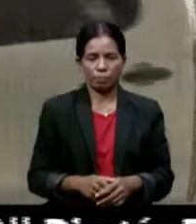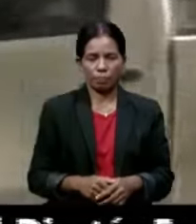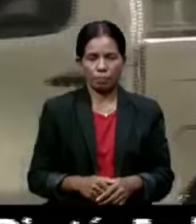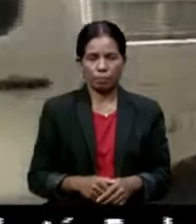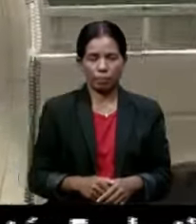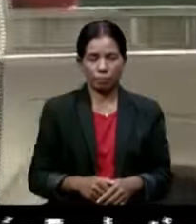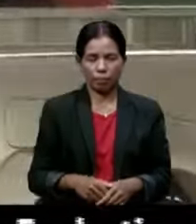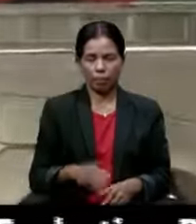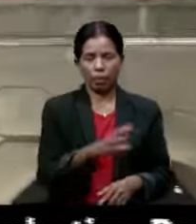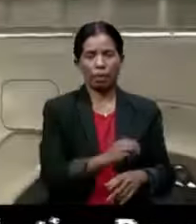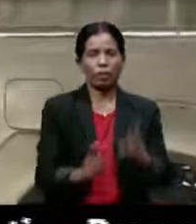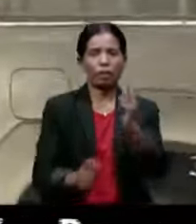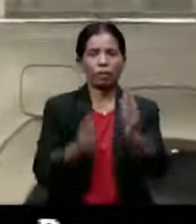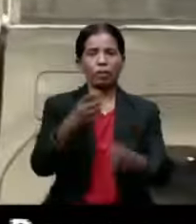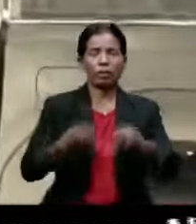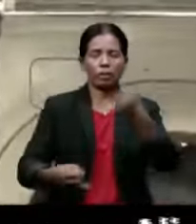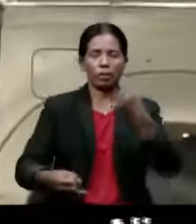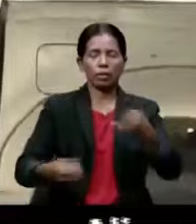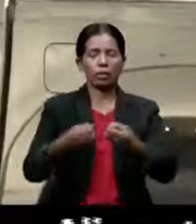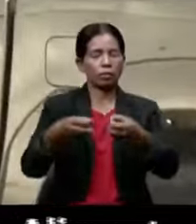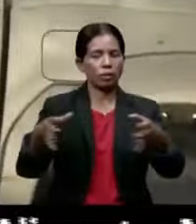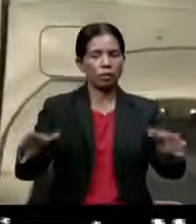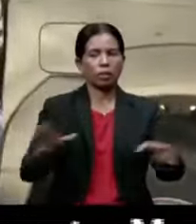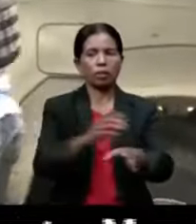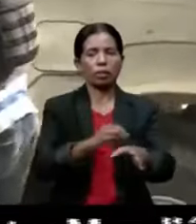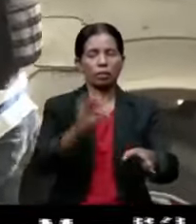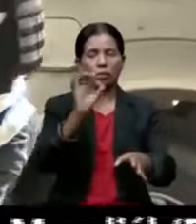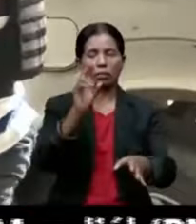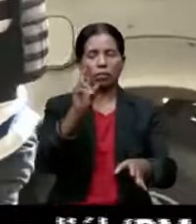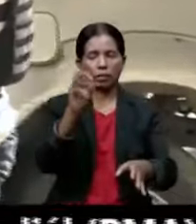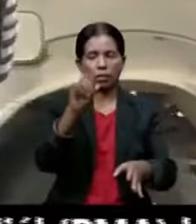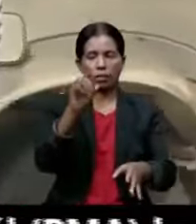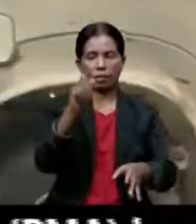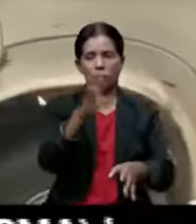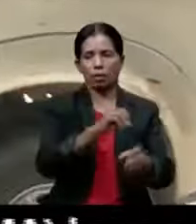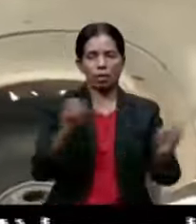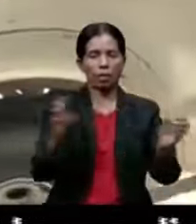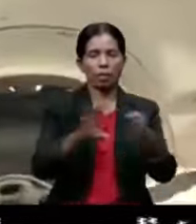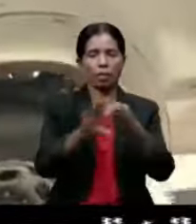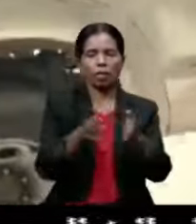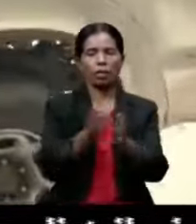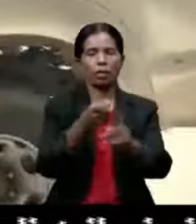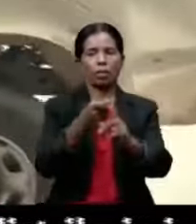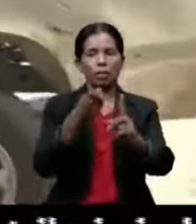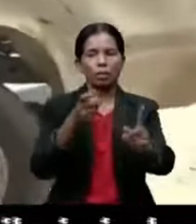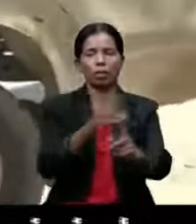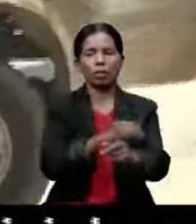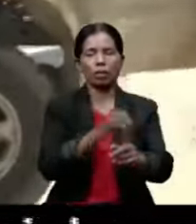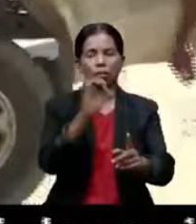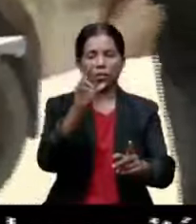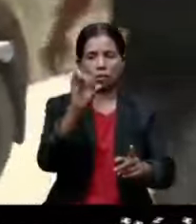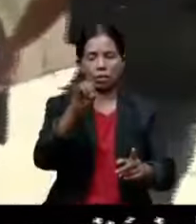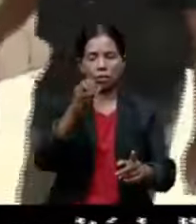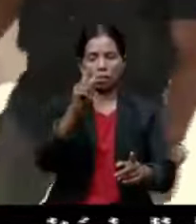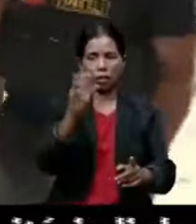A fim Supremo Tribunal de Justiça liberta tia fugitivo Arnolfo Teves e a segunda nem, também lá é pedido extradição o se fugitivo Arnolfo